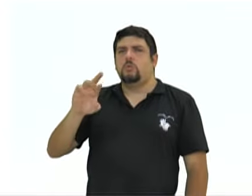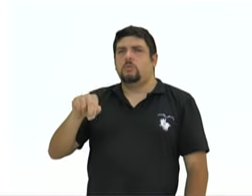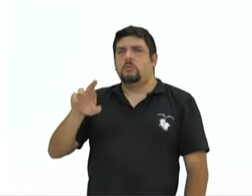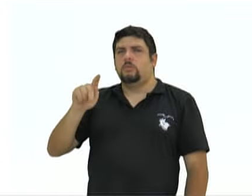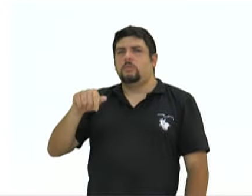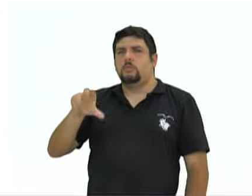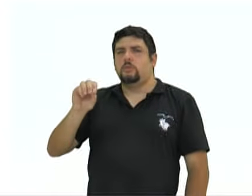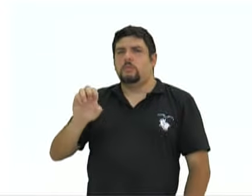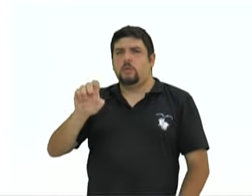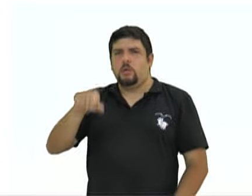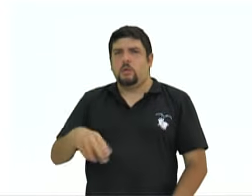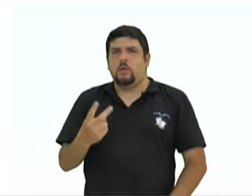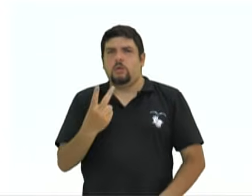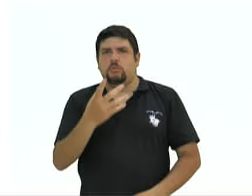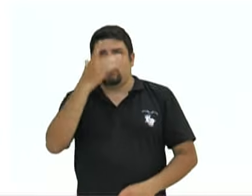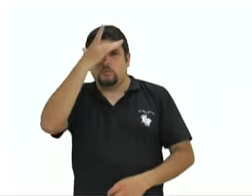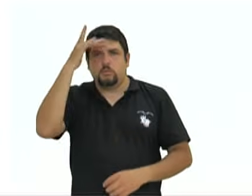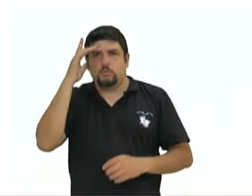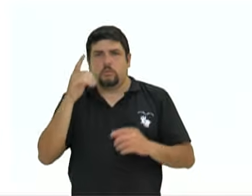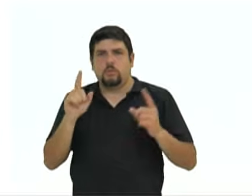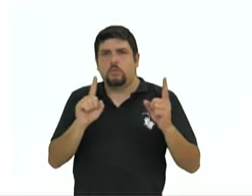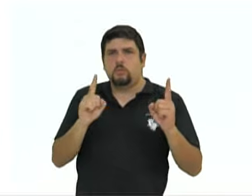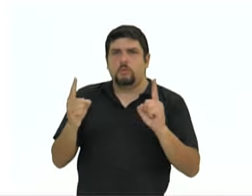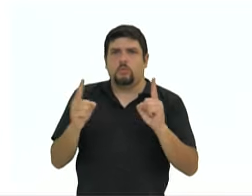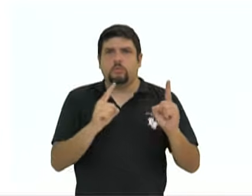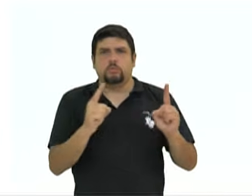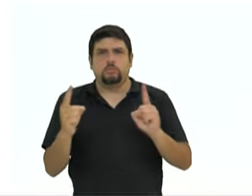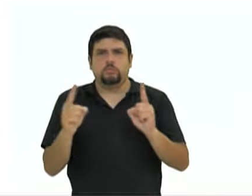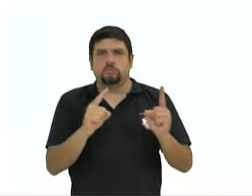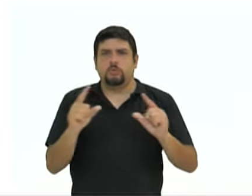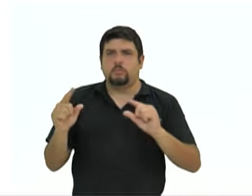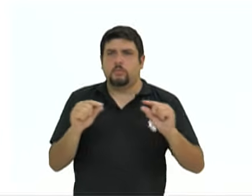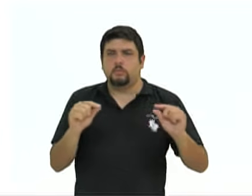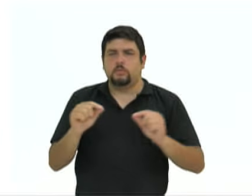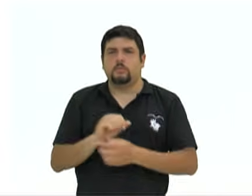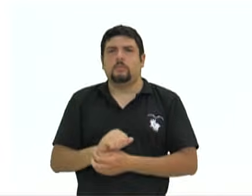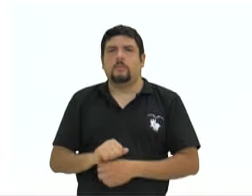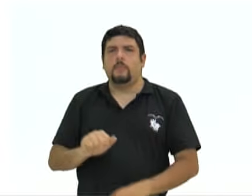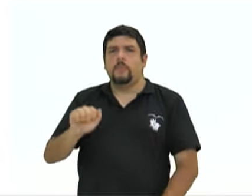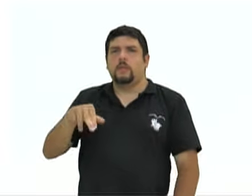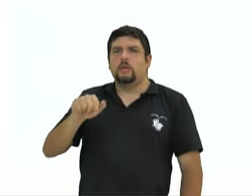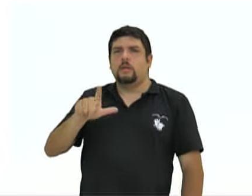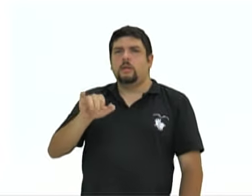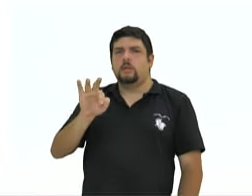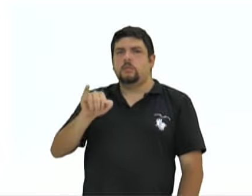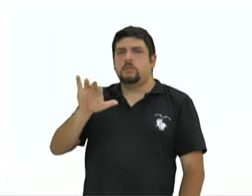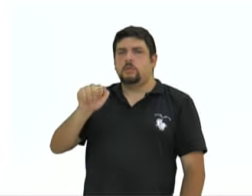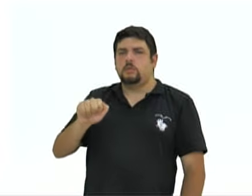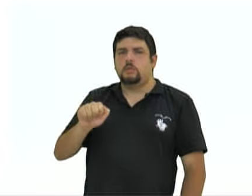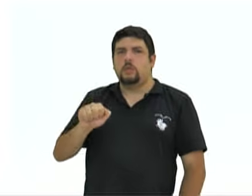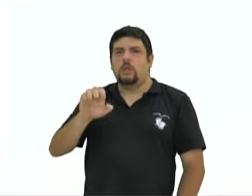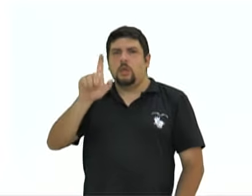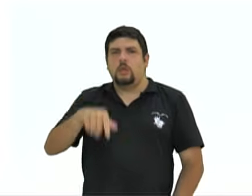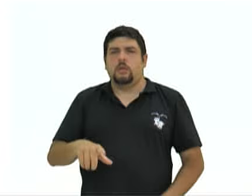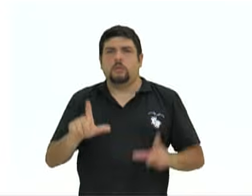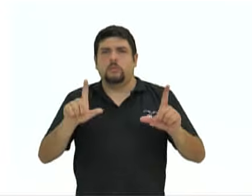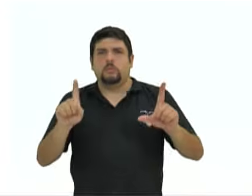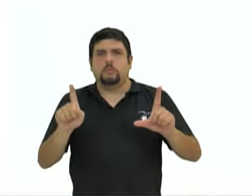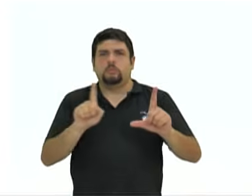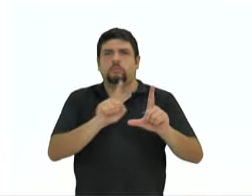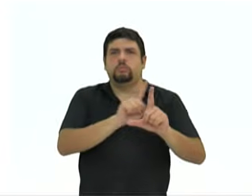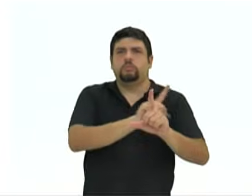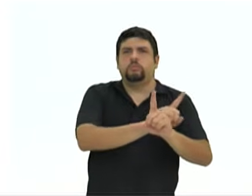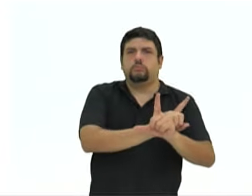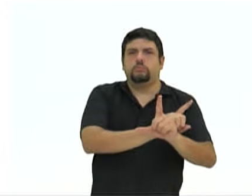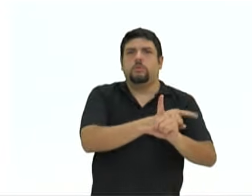onde temos dois personagens dialogando. Analítica, transição de um personagem saindo da tela e entrando pelo